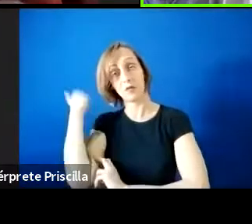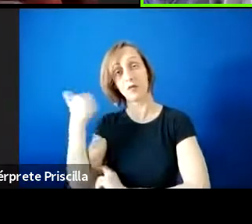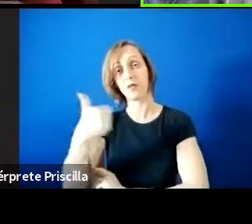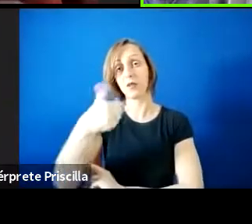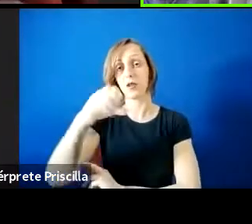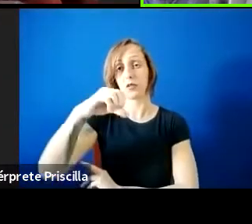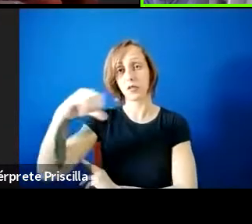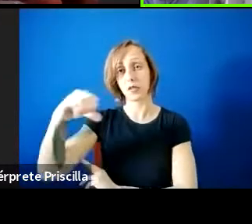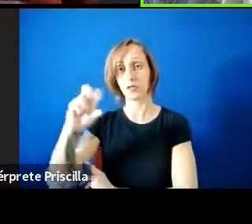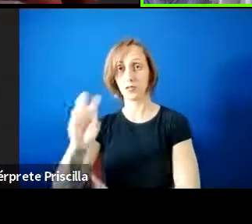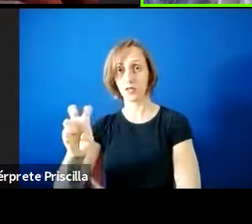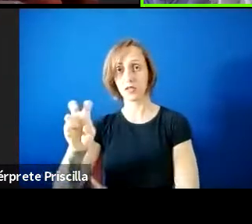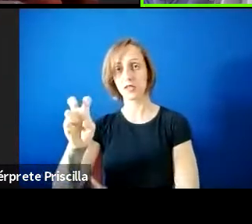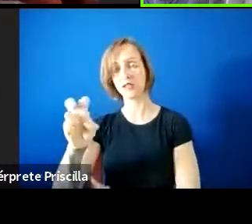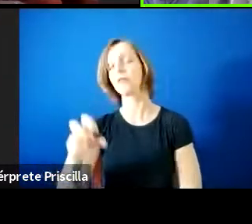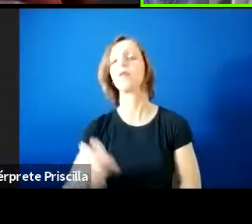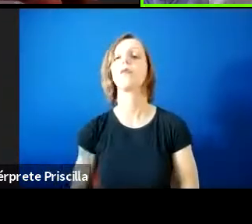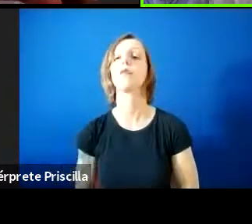1995 nós